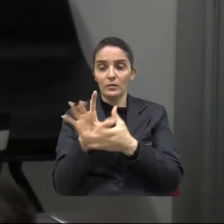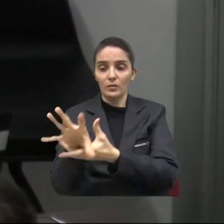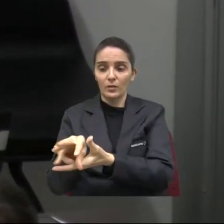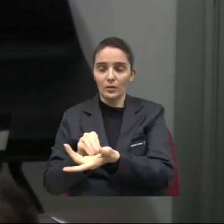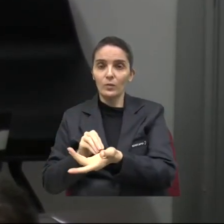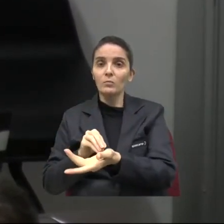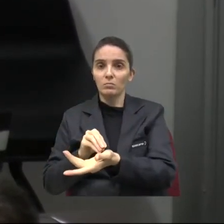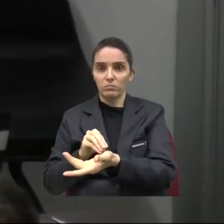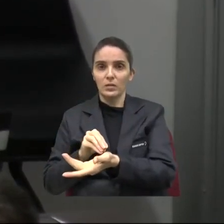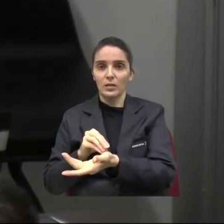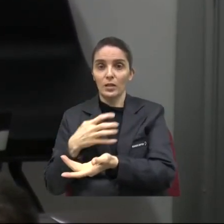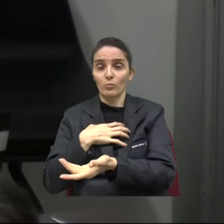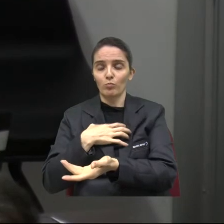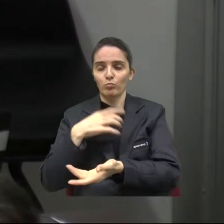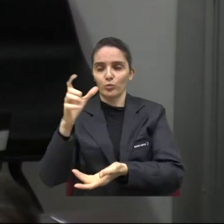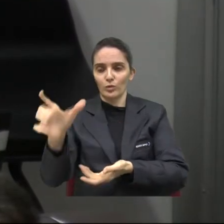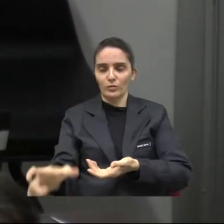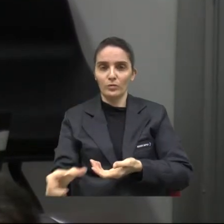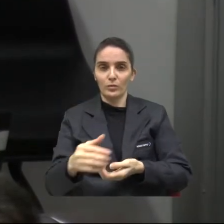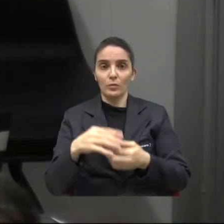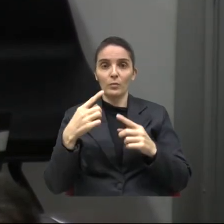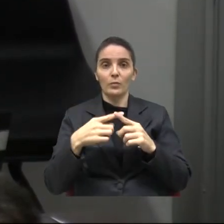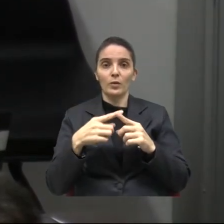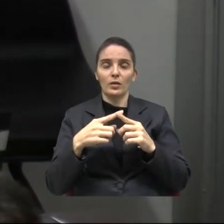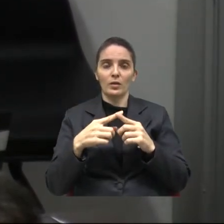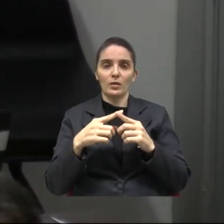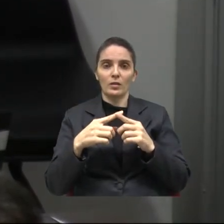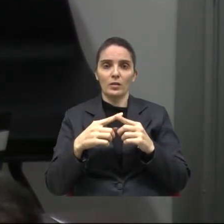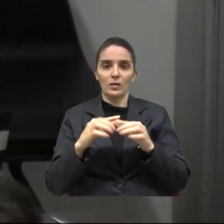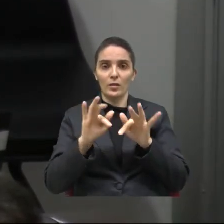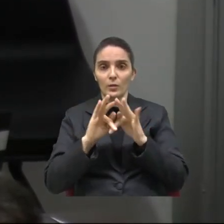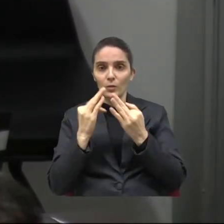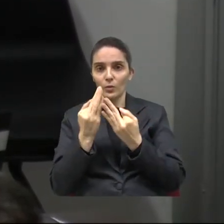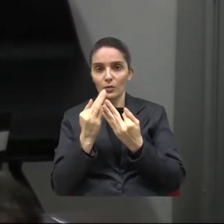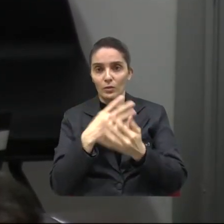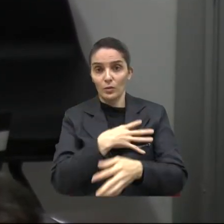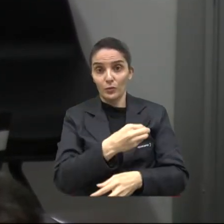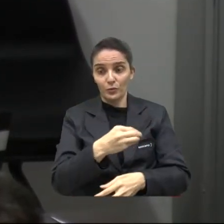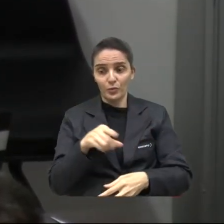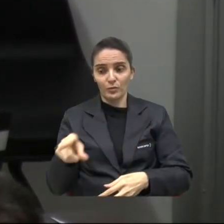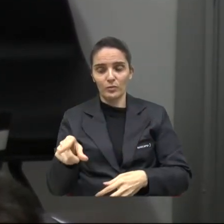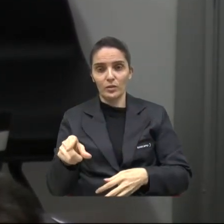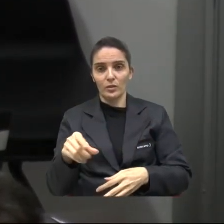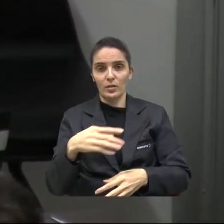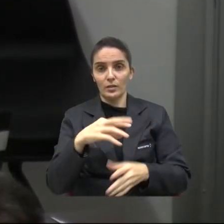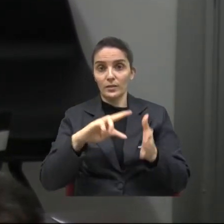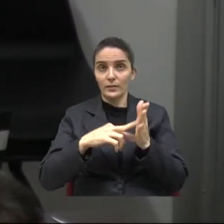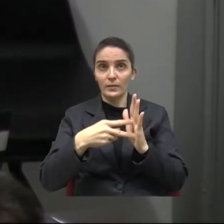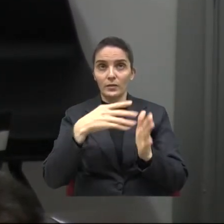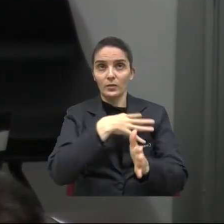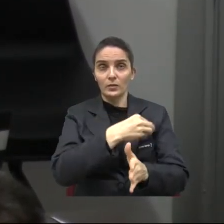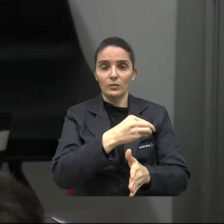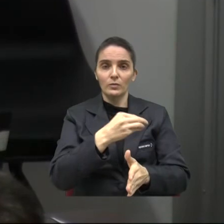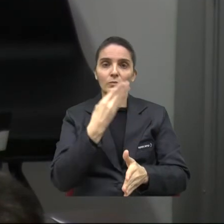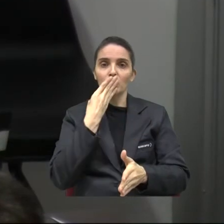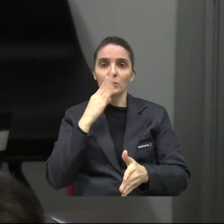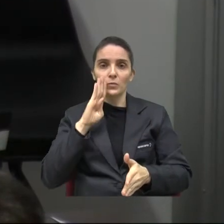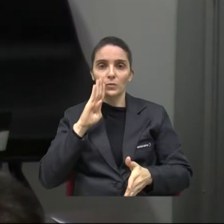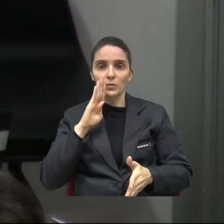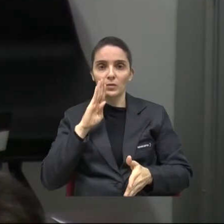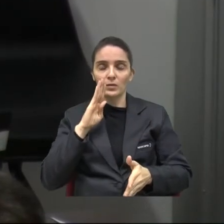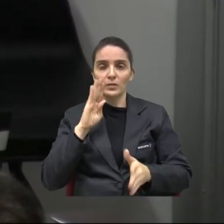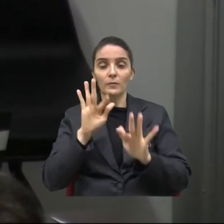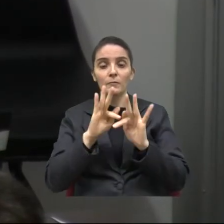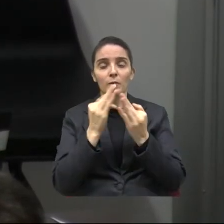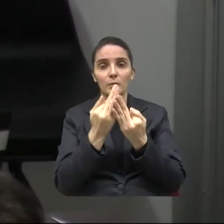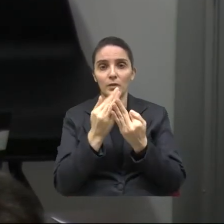Que a família Filhos da Promessa nunca se esqueça de todos os ensinamentos que o pastor Márcio